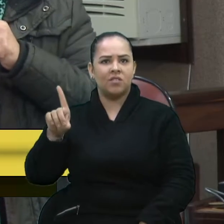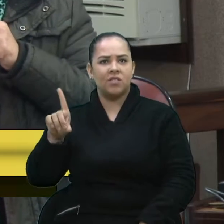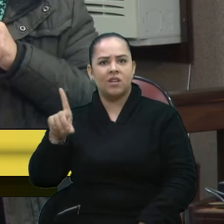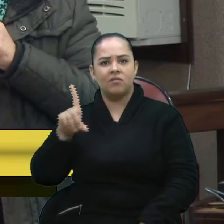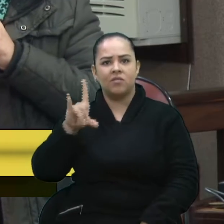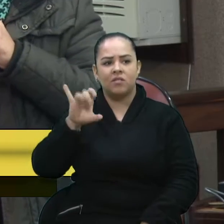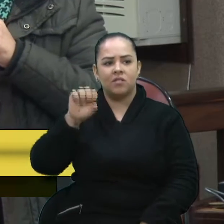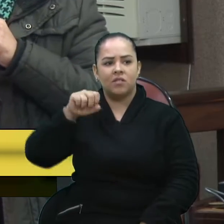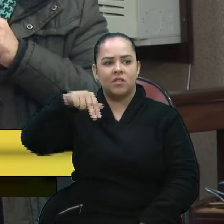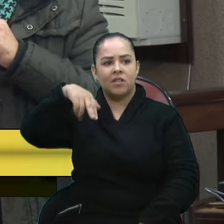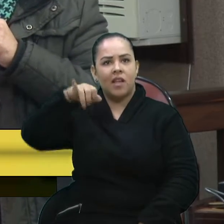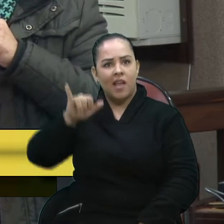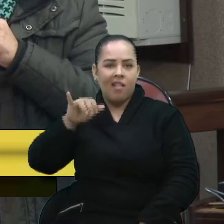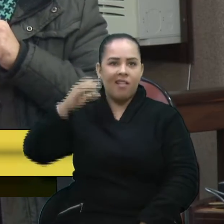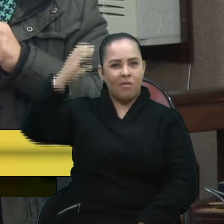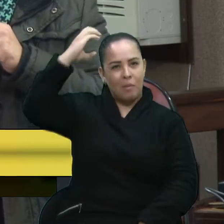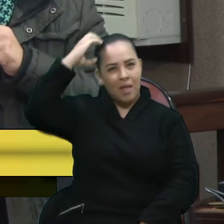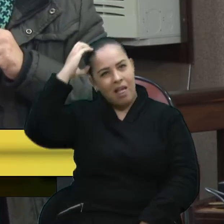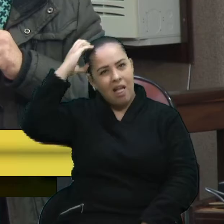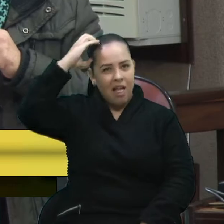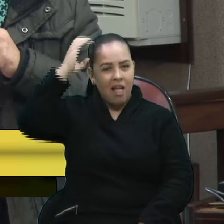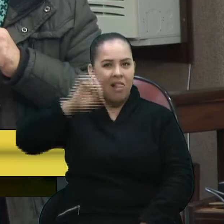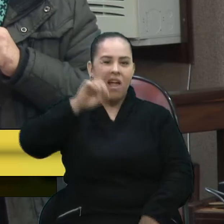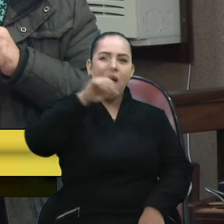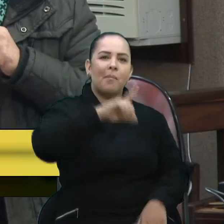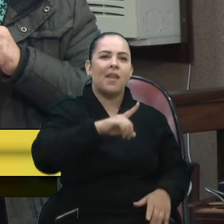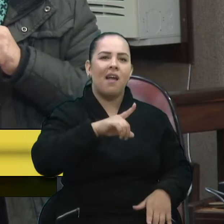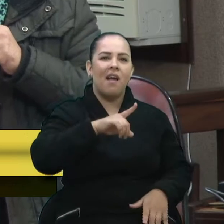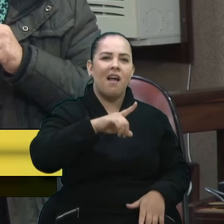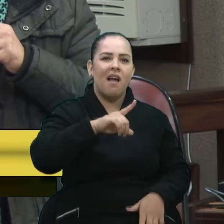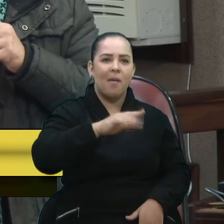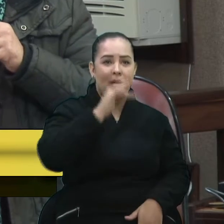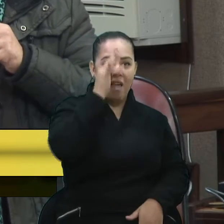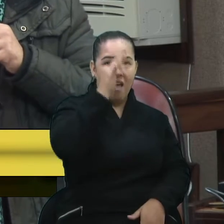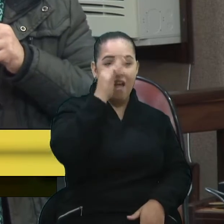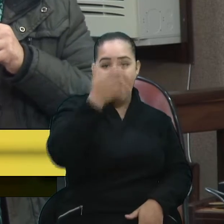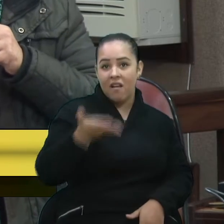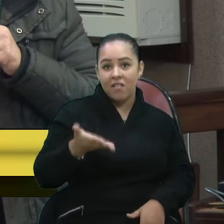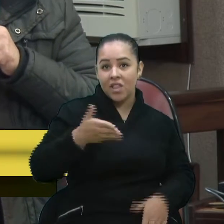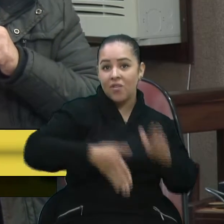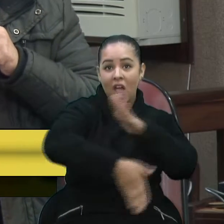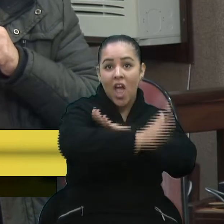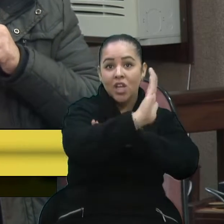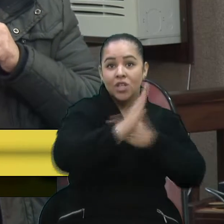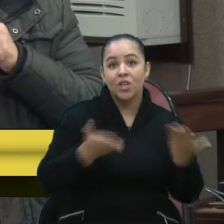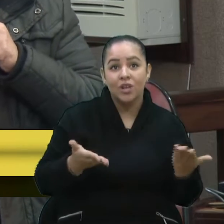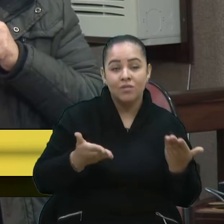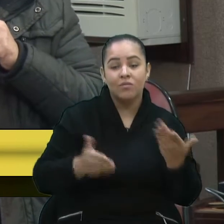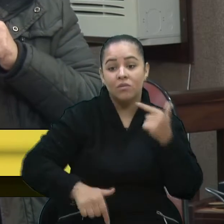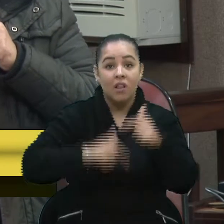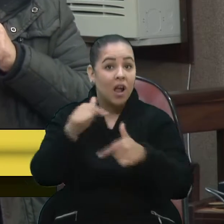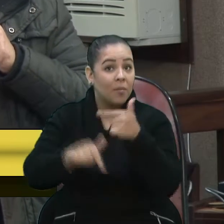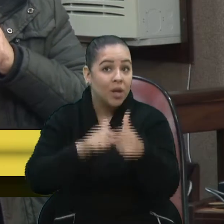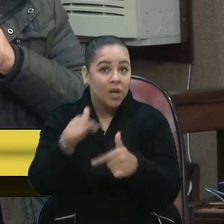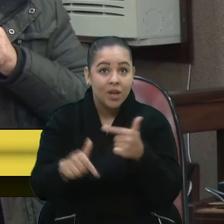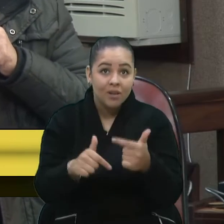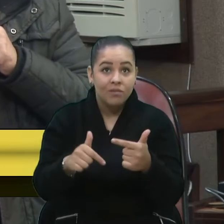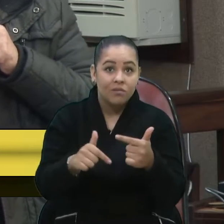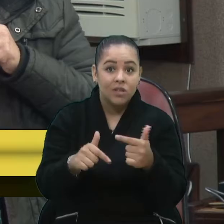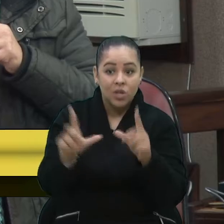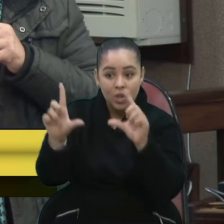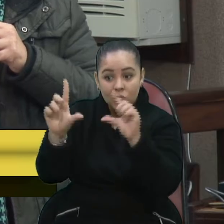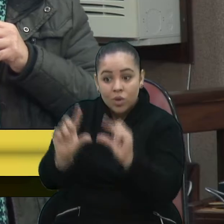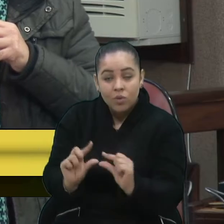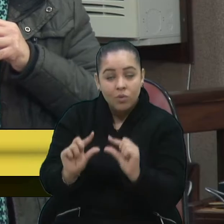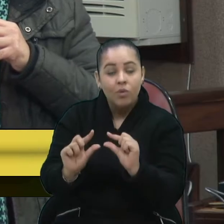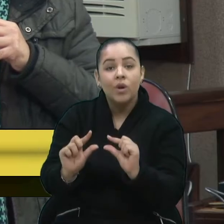Paris, lá para ver as flores não sei aonde. E os coitados dos trabalhadores que que tiveram redução de jornada